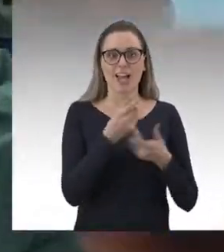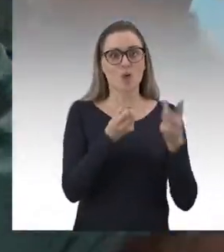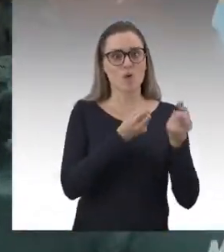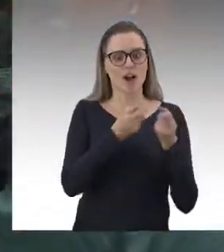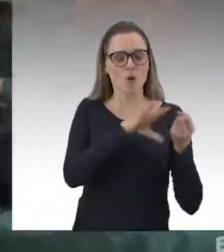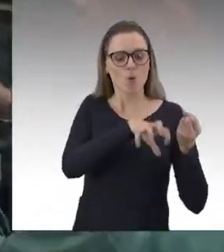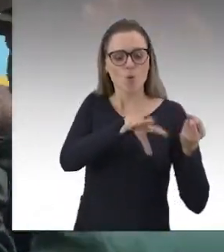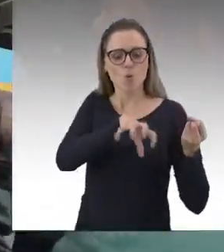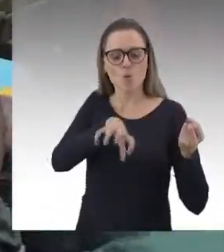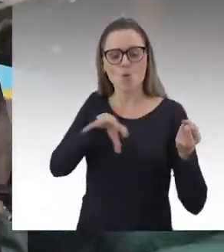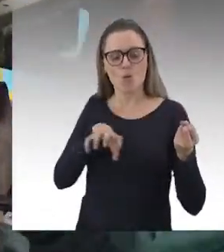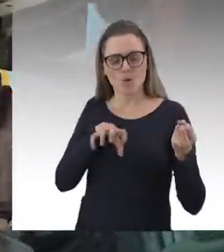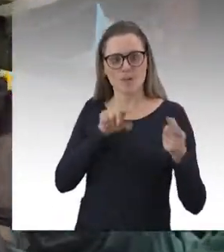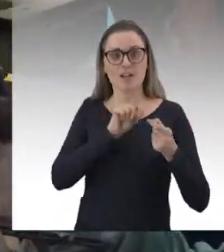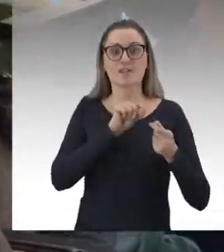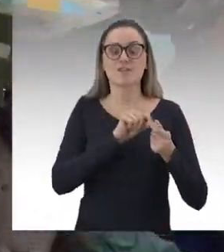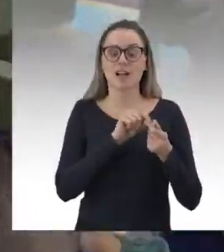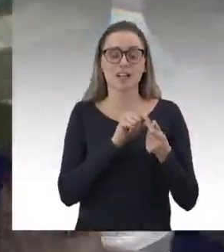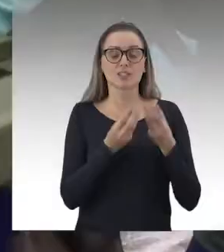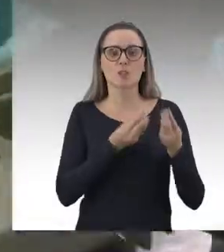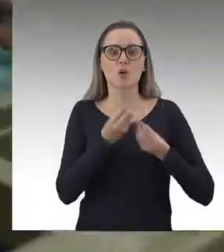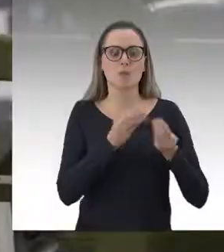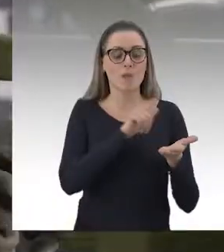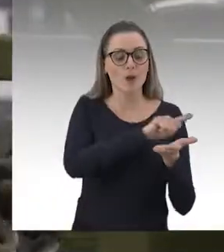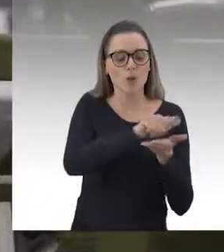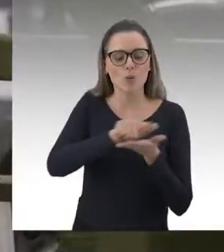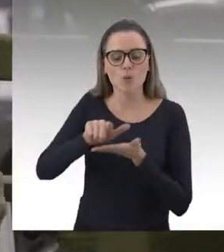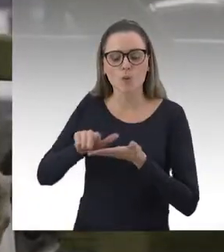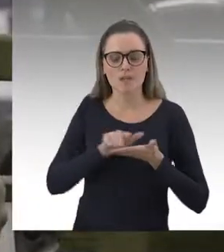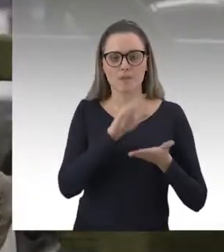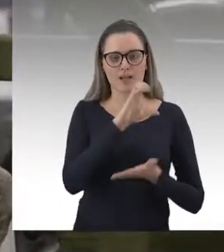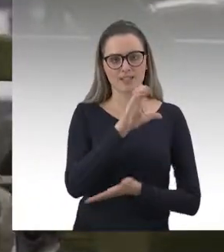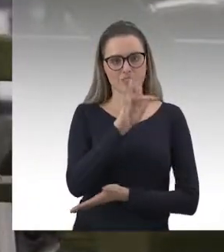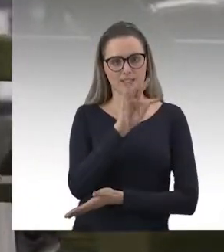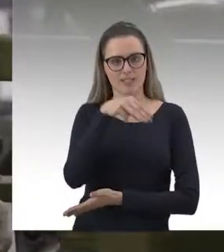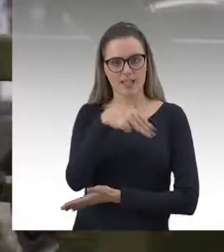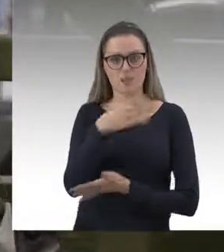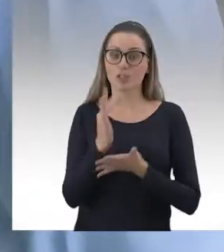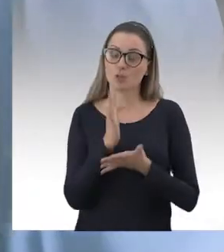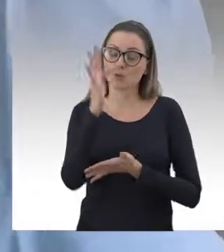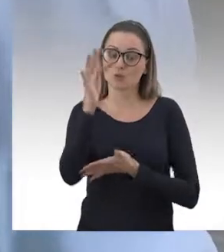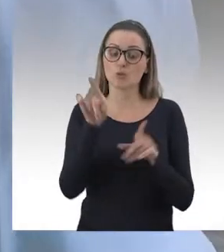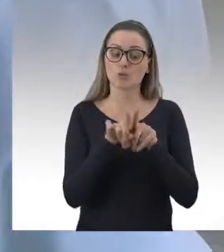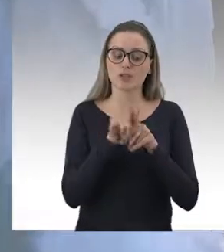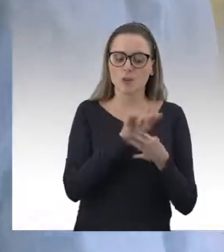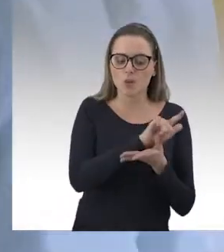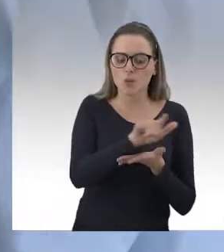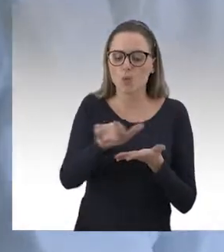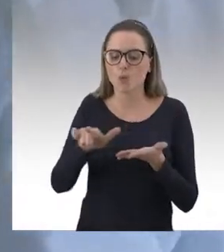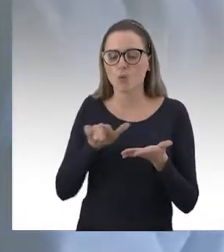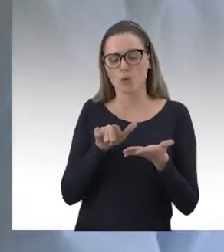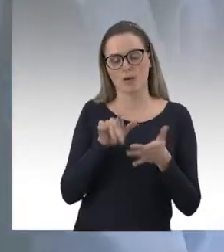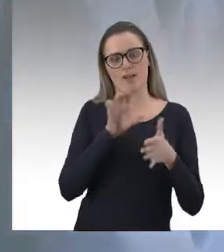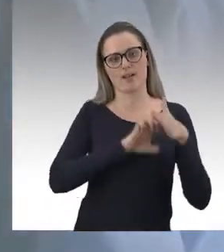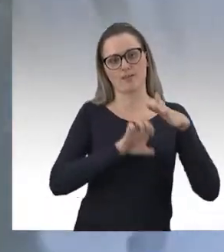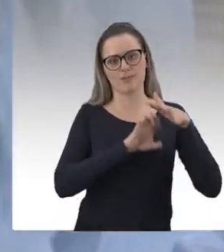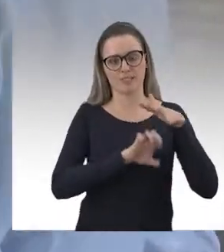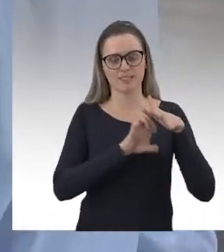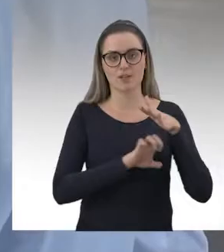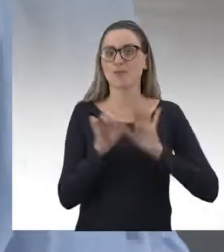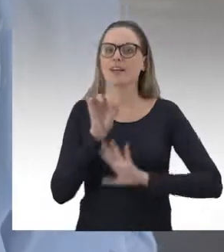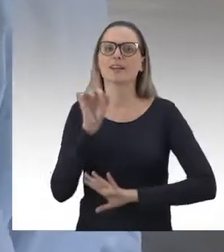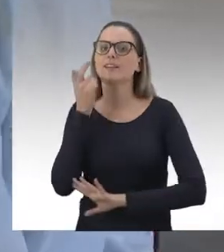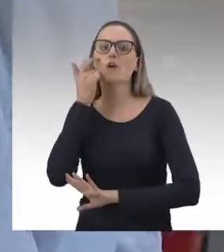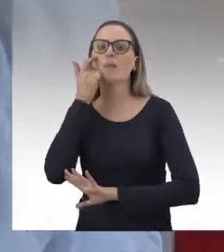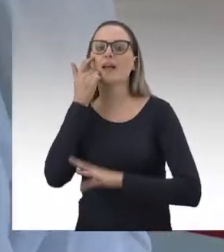aspirador, vai funcionar para limpar o CTM e futuramente a empresa. Não pensa como